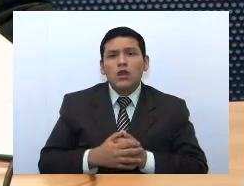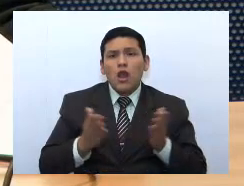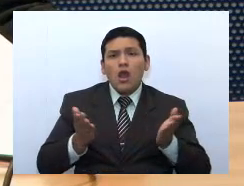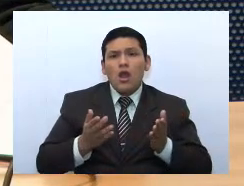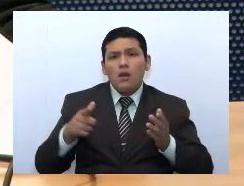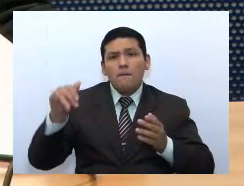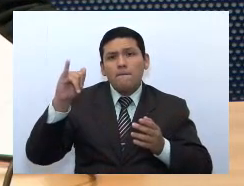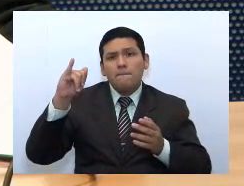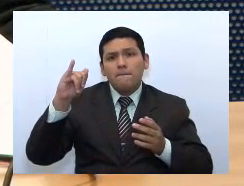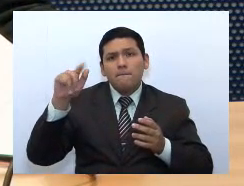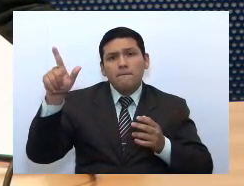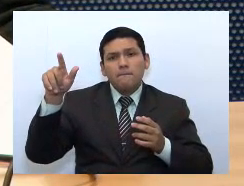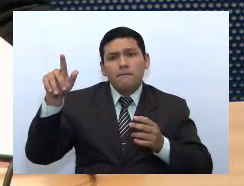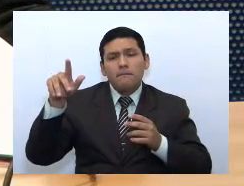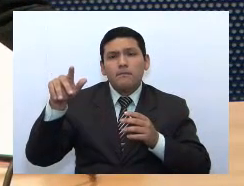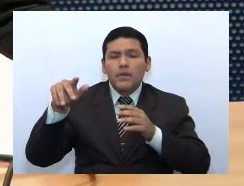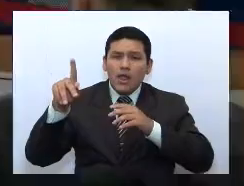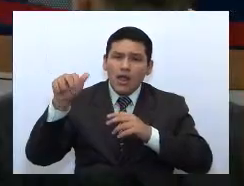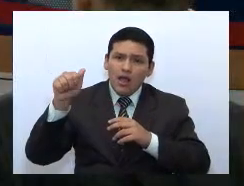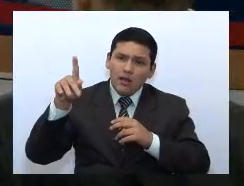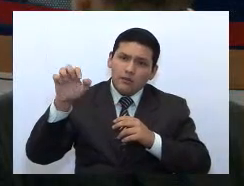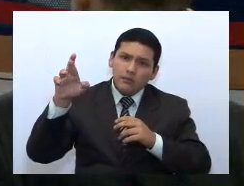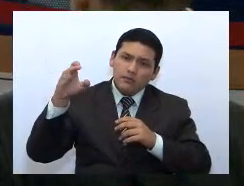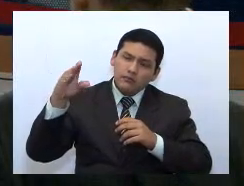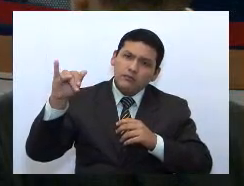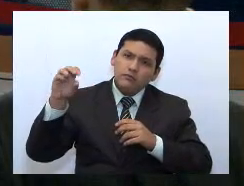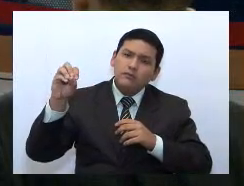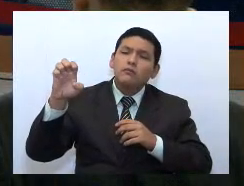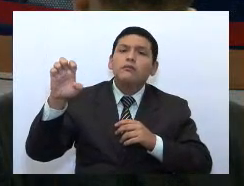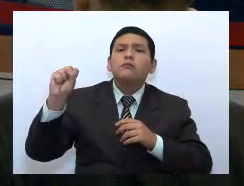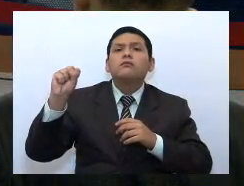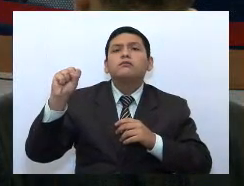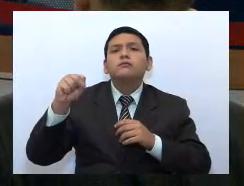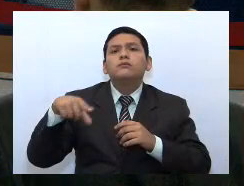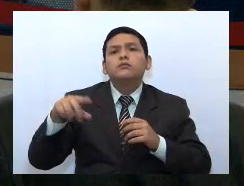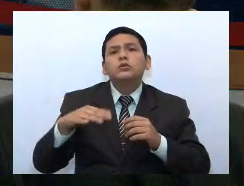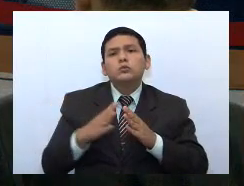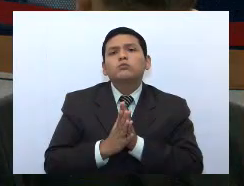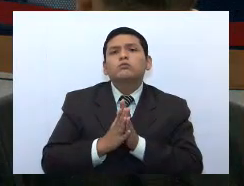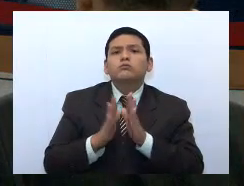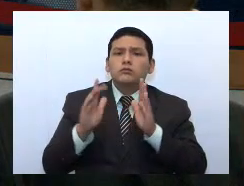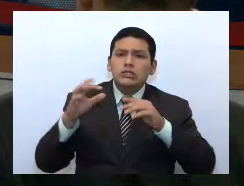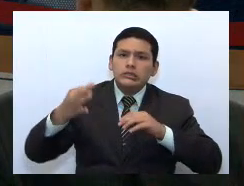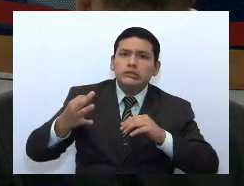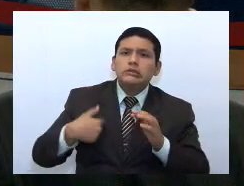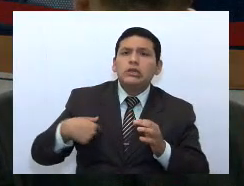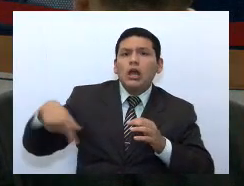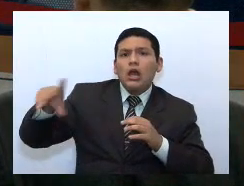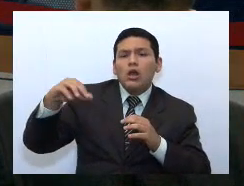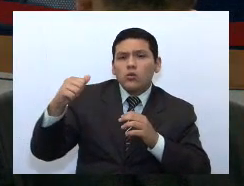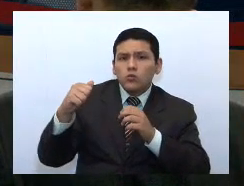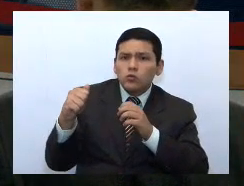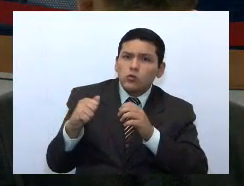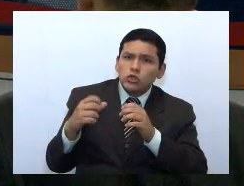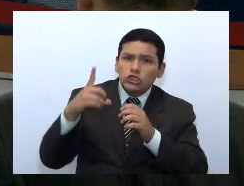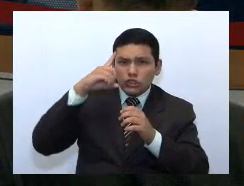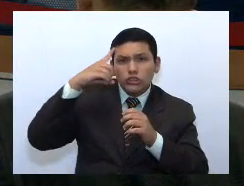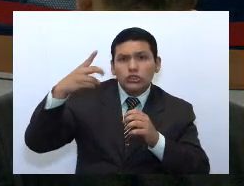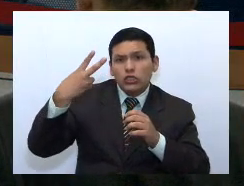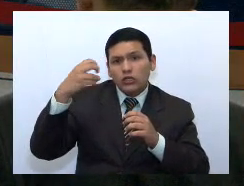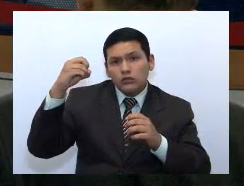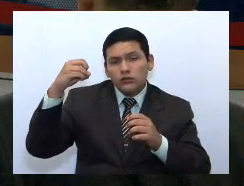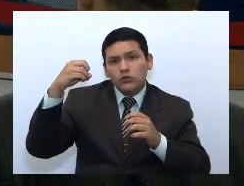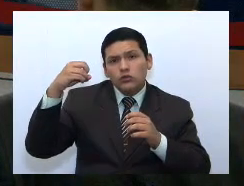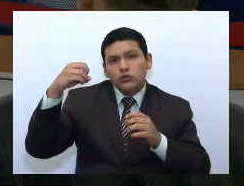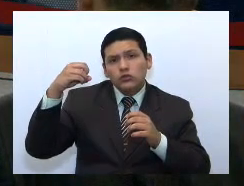emendas. Sim, mas o prazo é para dia 18. Sim, senhora. A entrega é dia 18 e será apreciado no dia 20/6